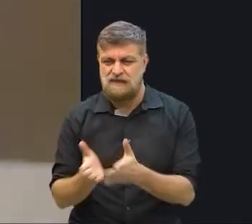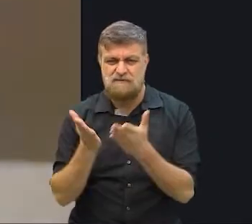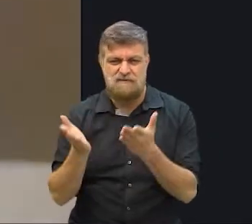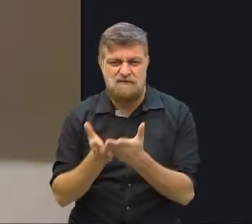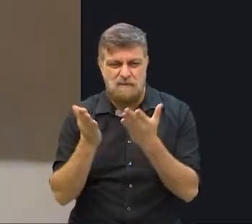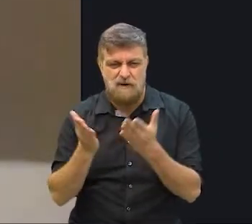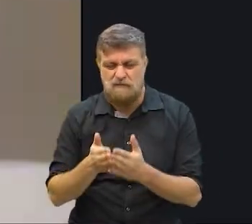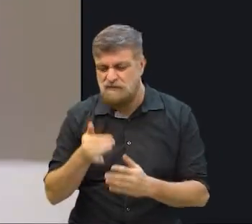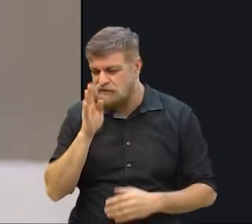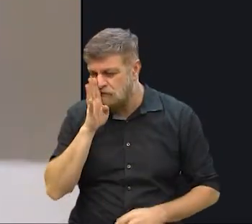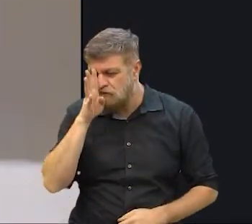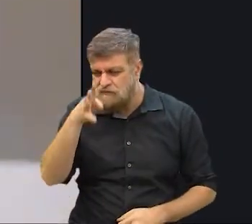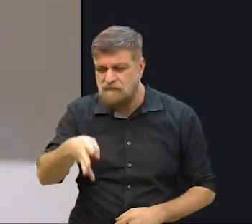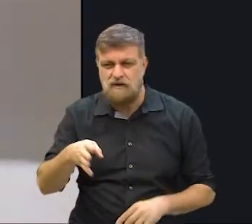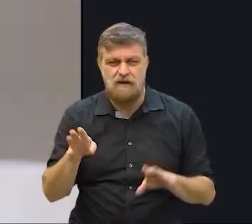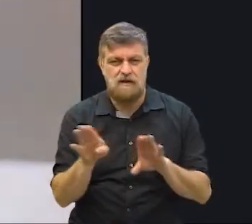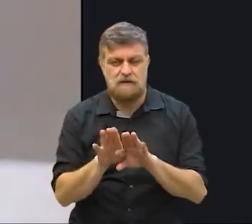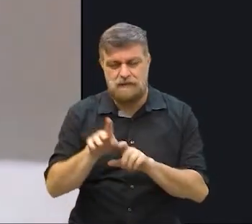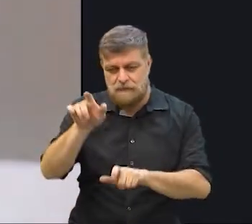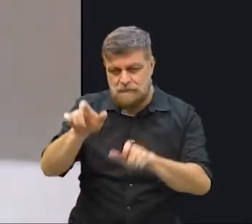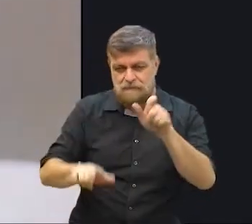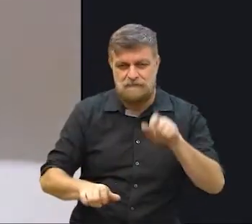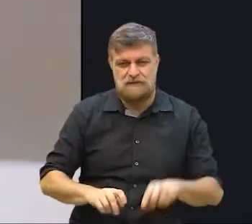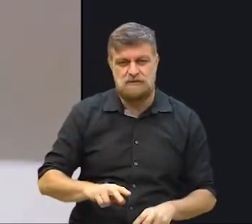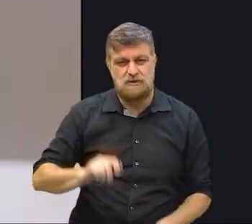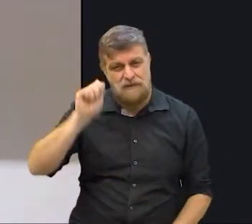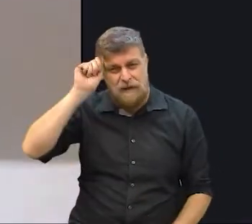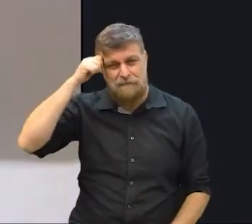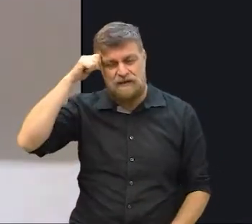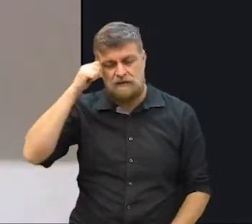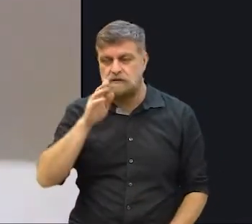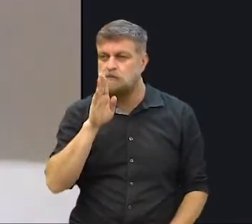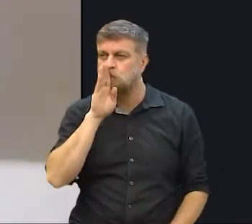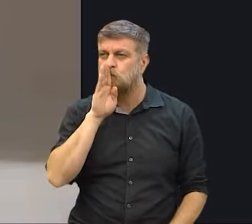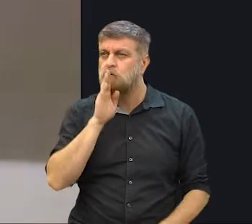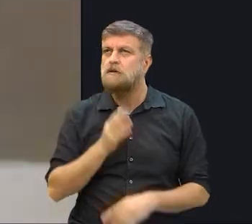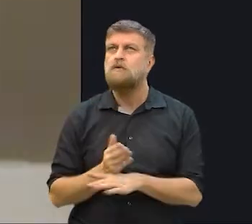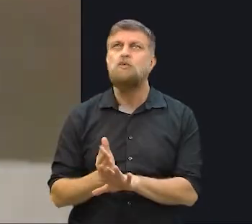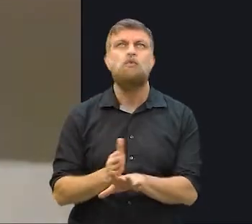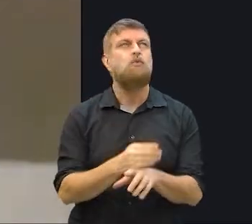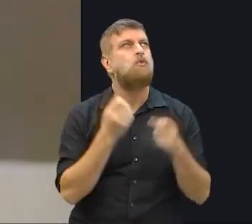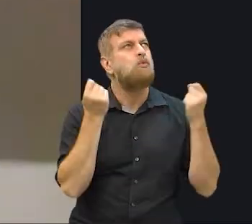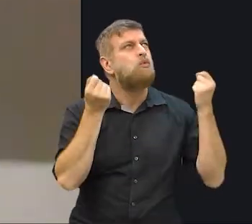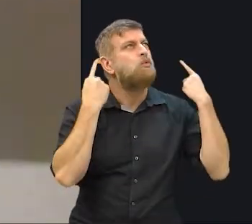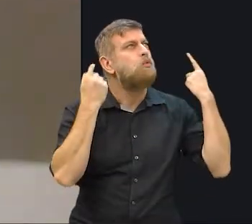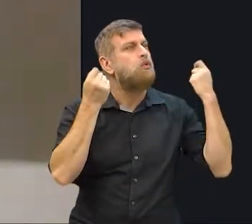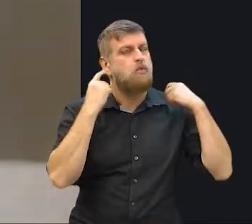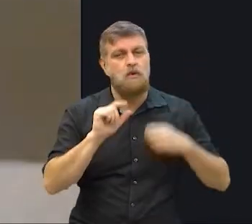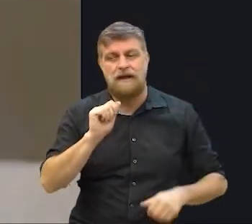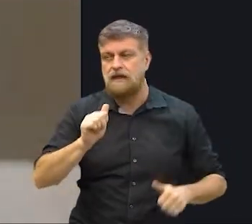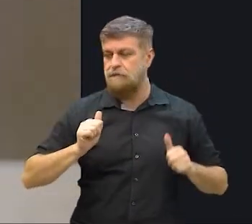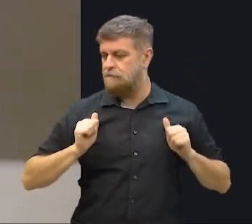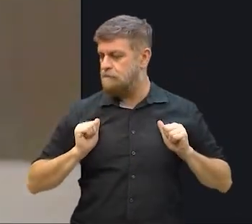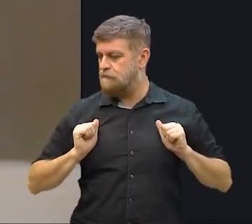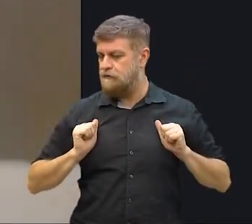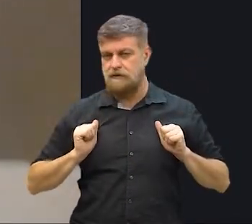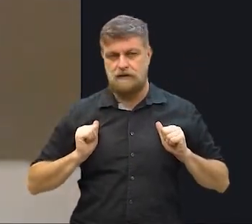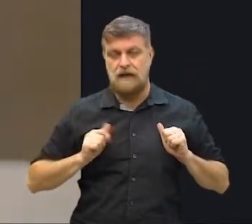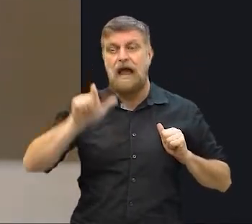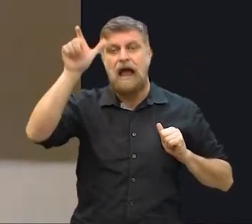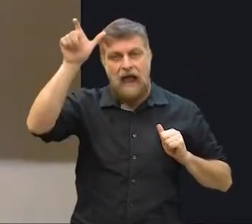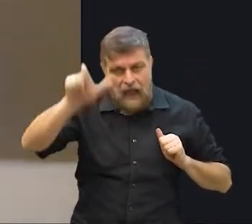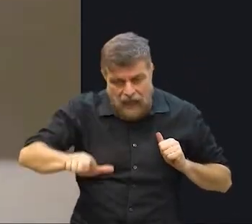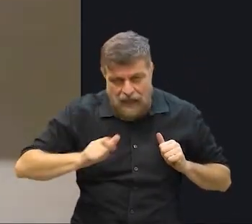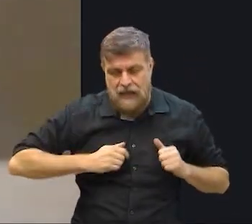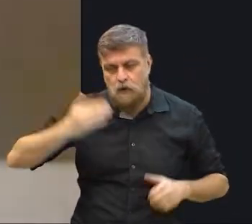LGBTQI, fóbica, mensagem de pessoas pretas e ficar calado. Quem fica